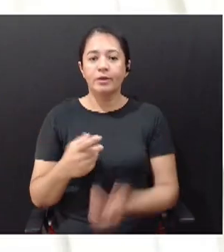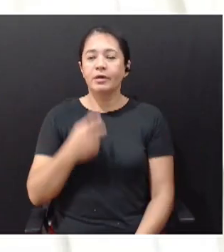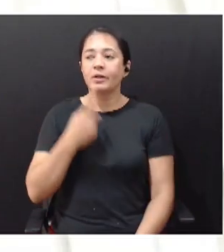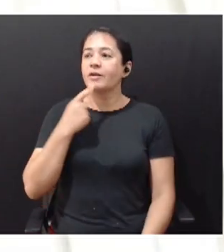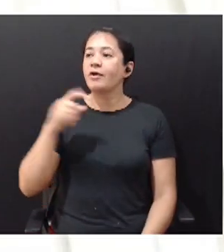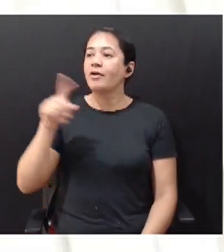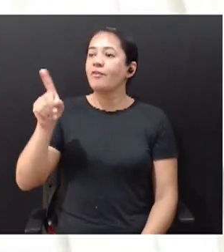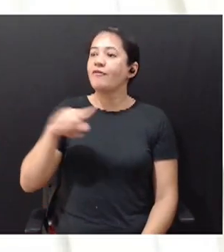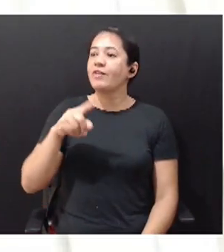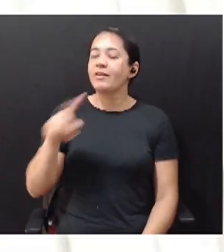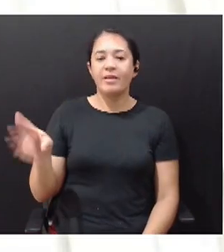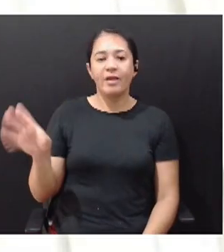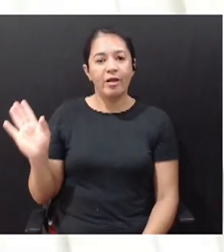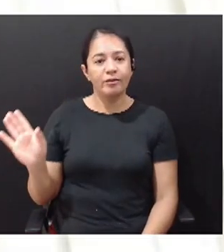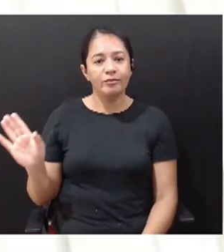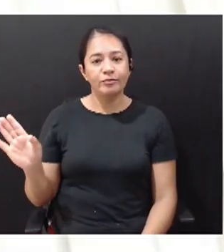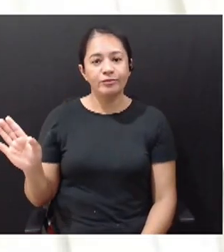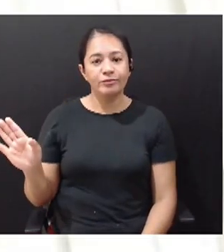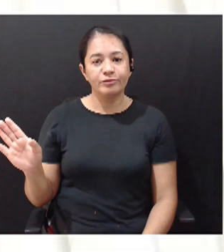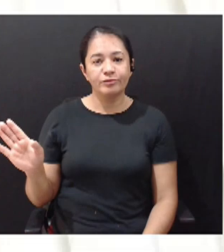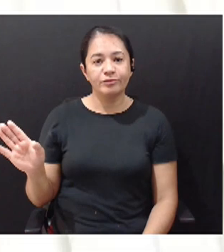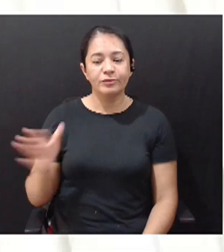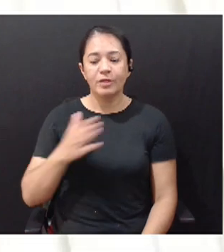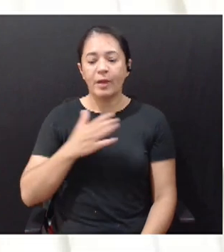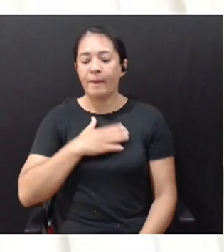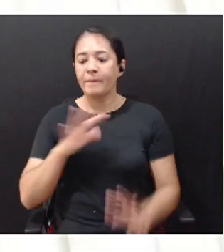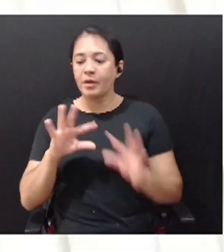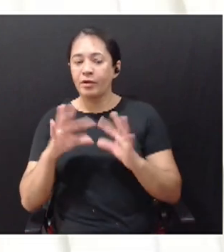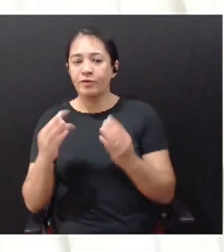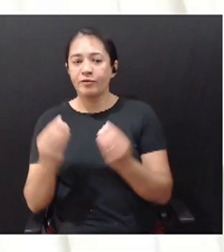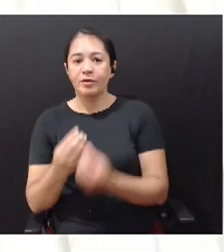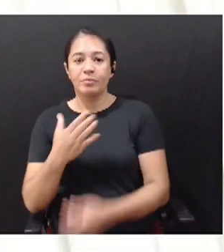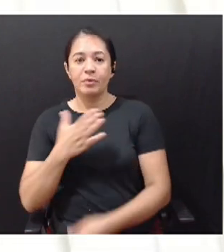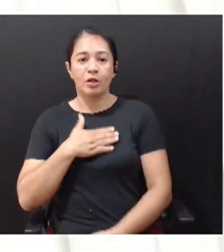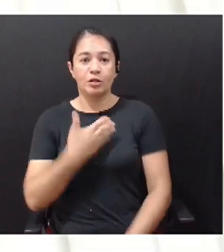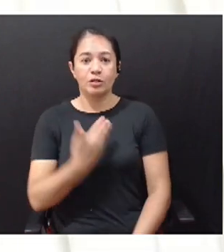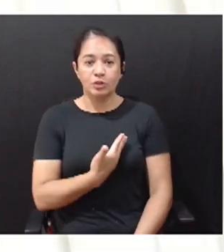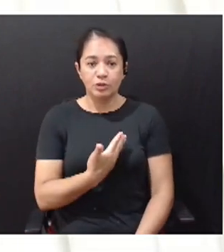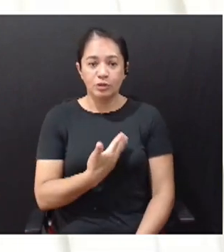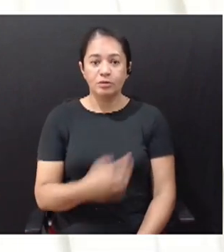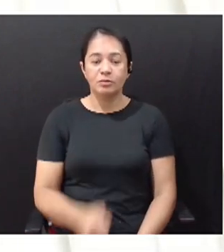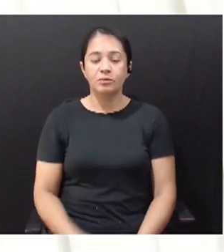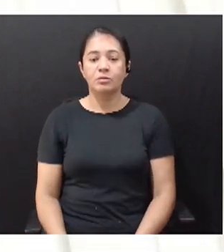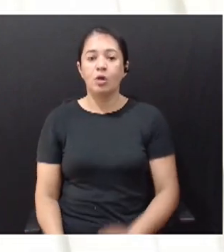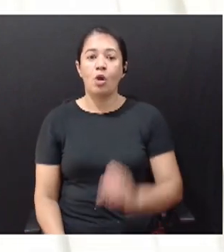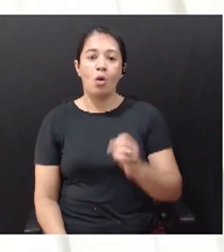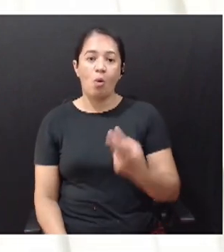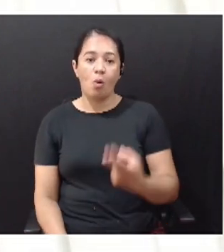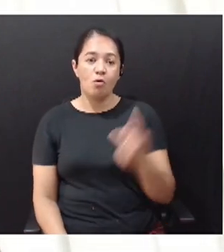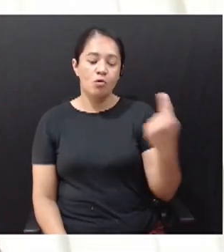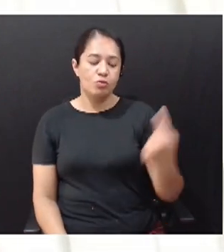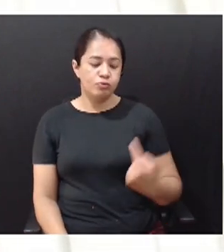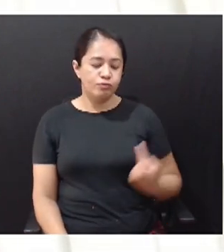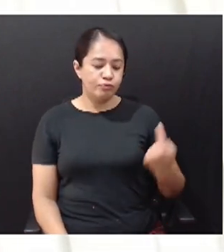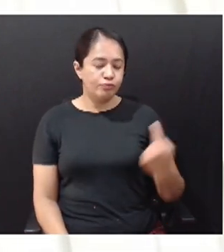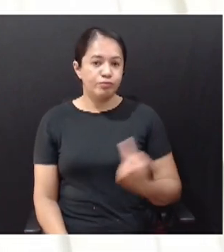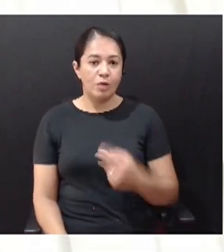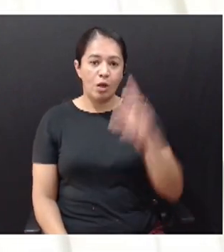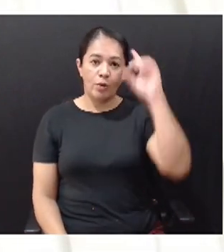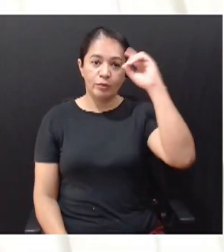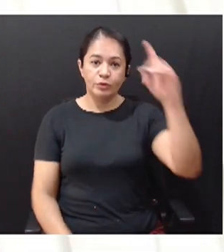feriado com a minha família, ou com os meus amigos, ou mesmo sozinha. Vou tirar o dia para fazer coisas que